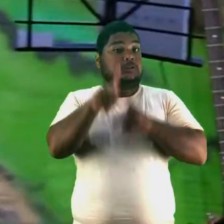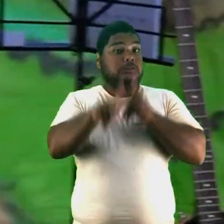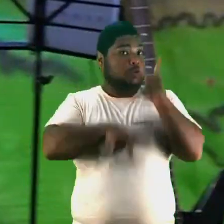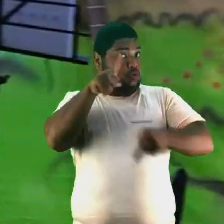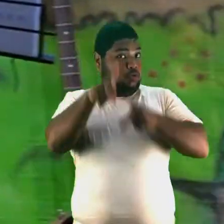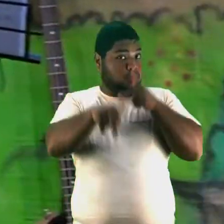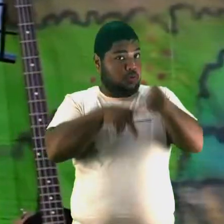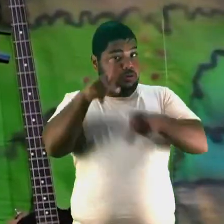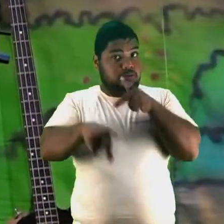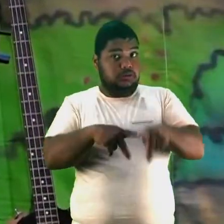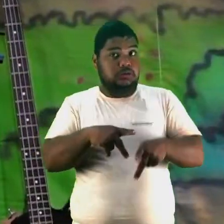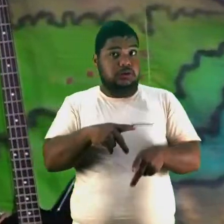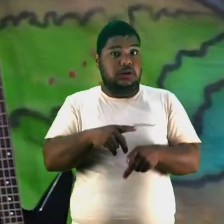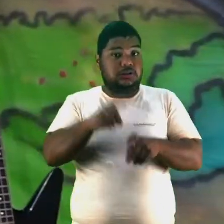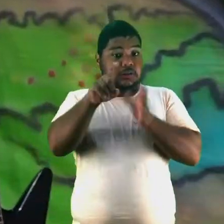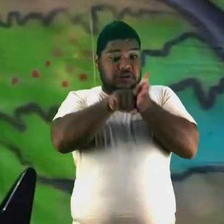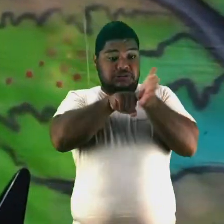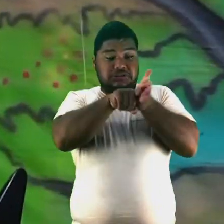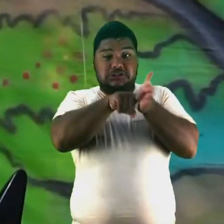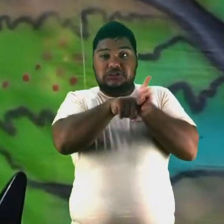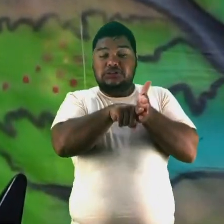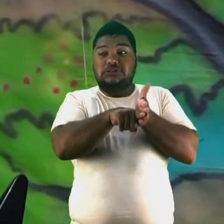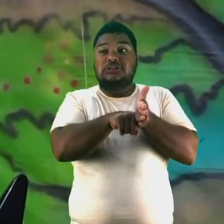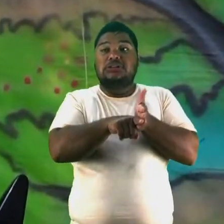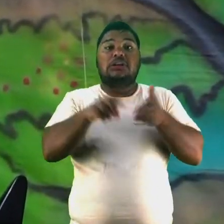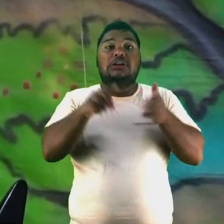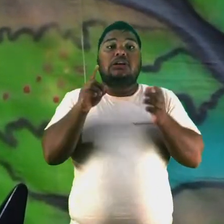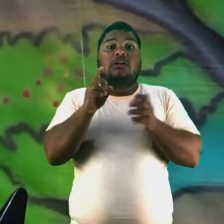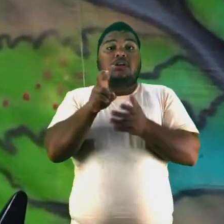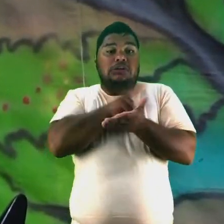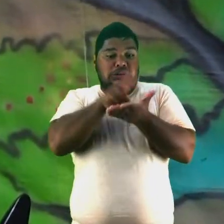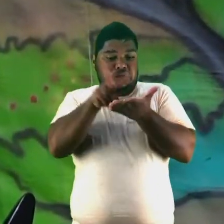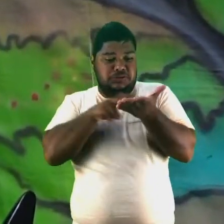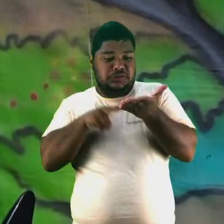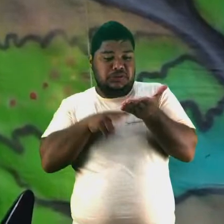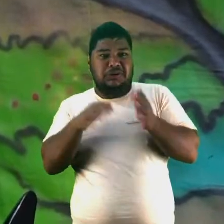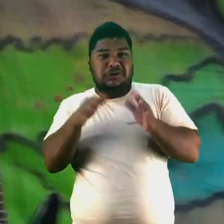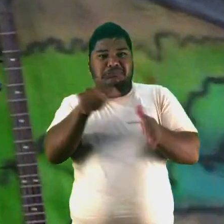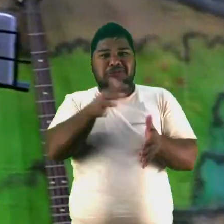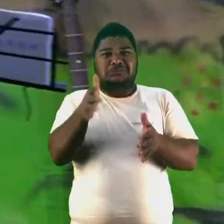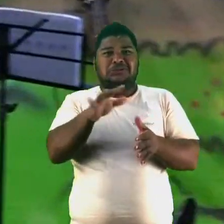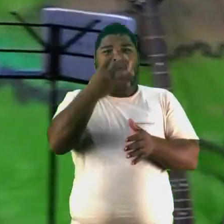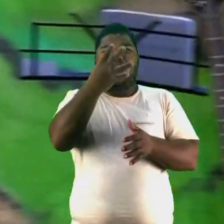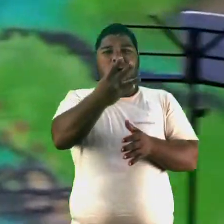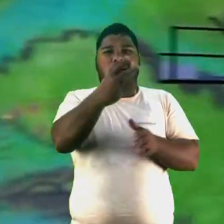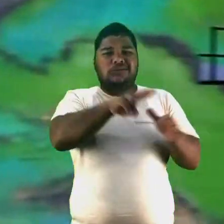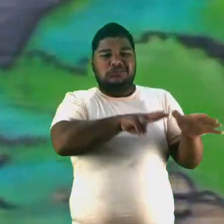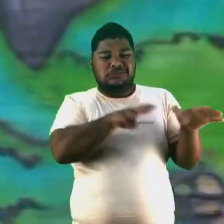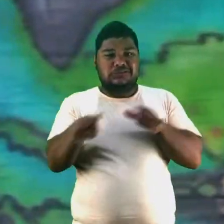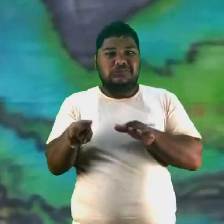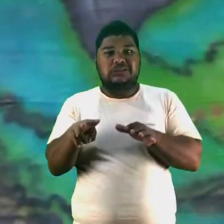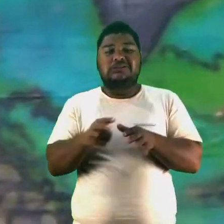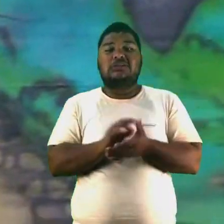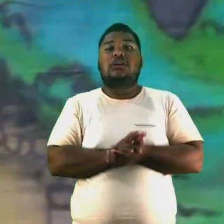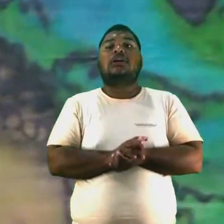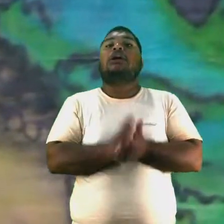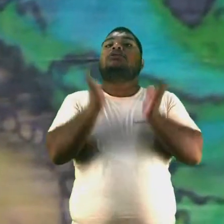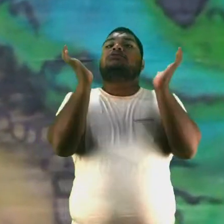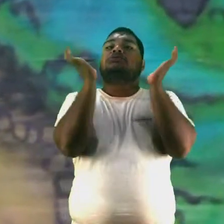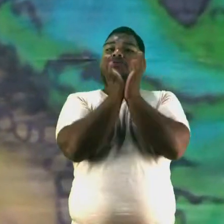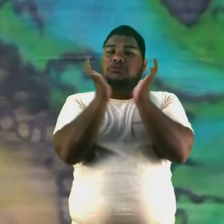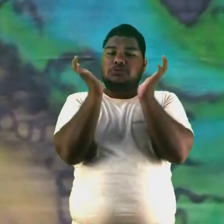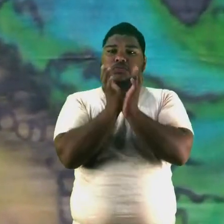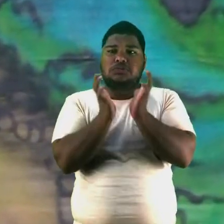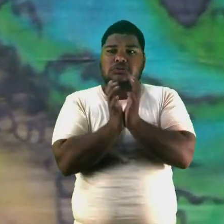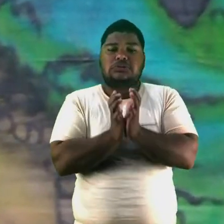pessoas nessa pesquisa que liam as escrituras pelo menos 4 vezes por semana, esse grupo que